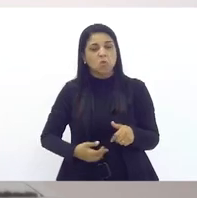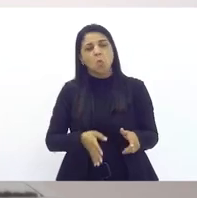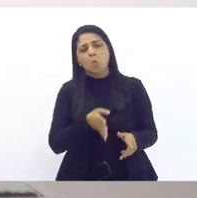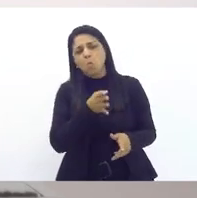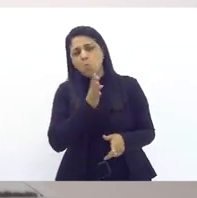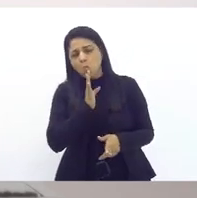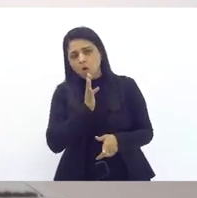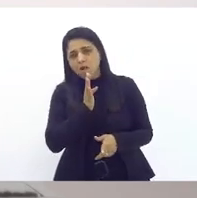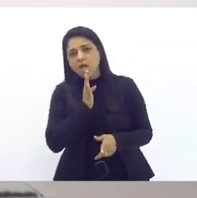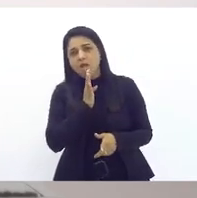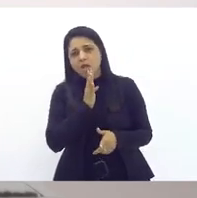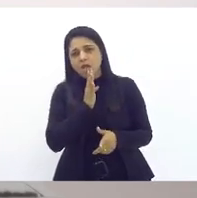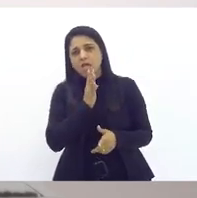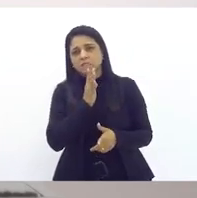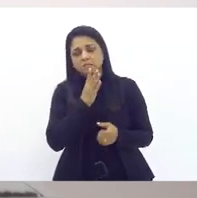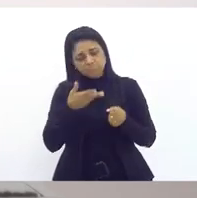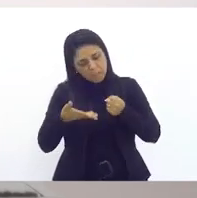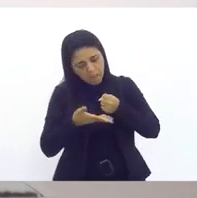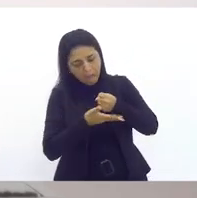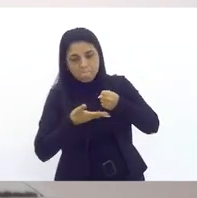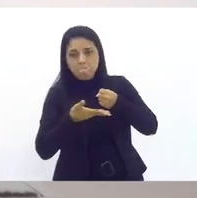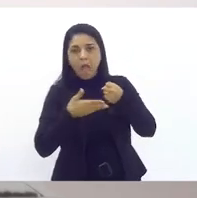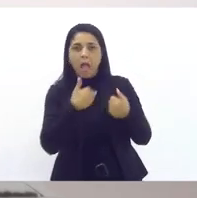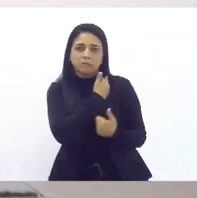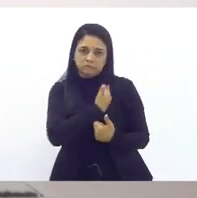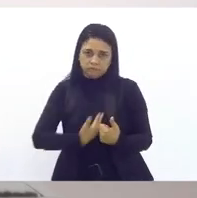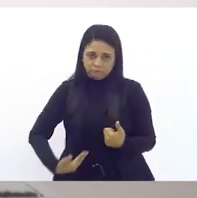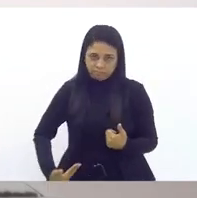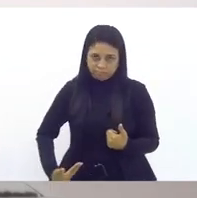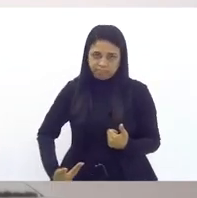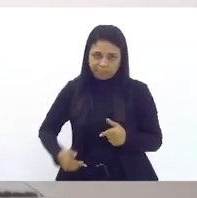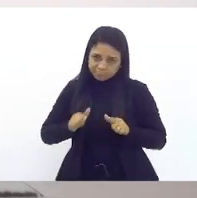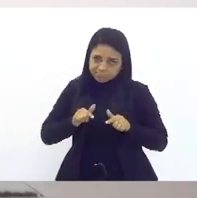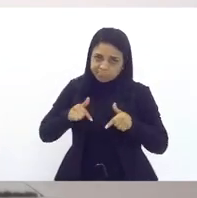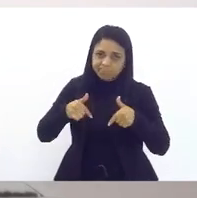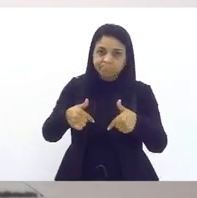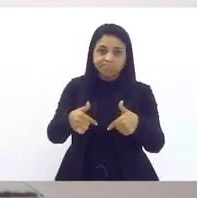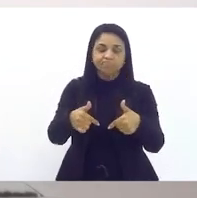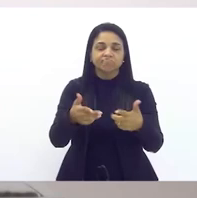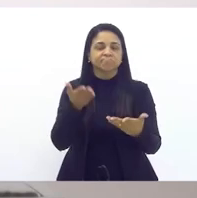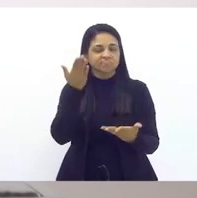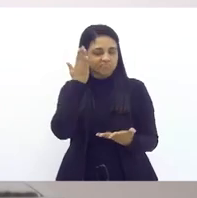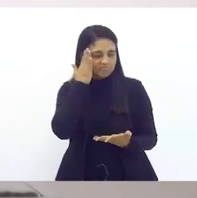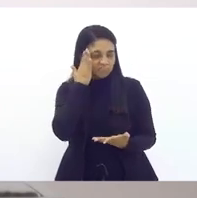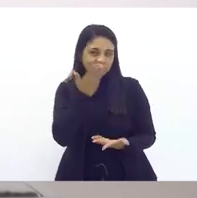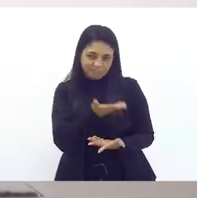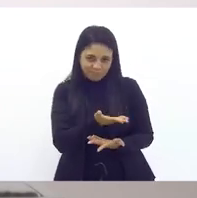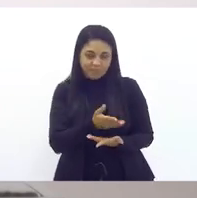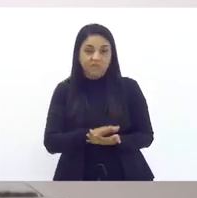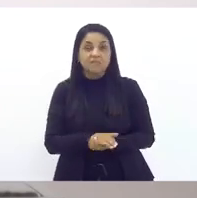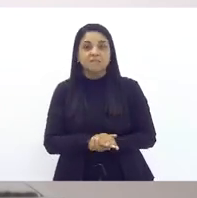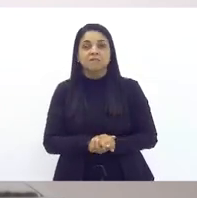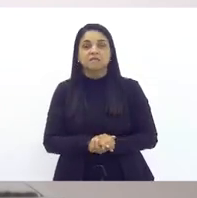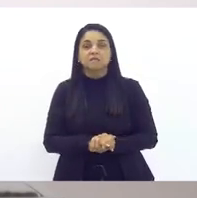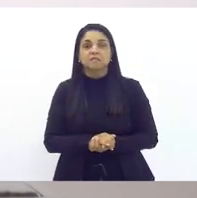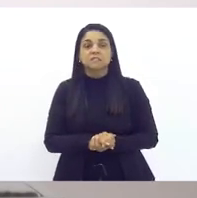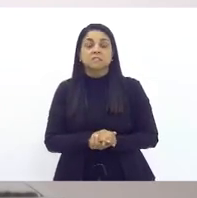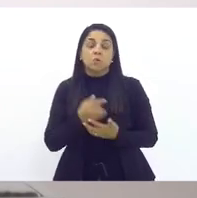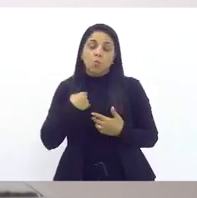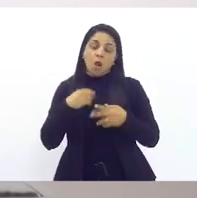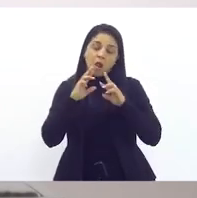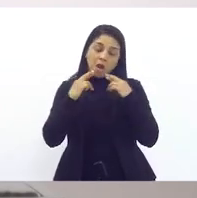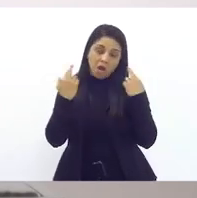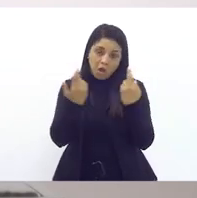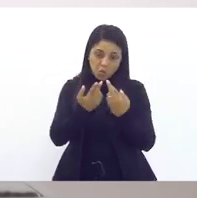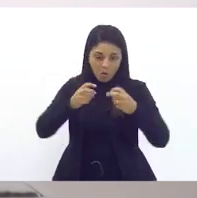conhece os fundamentos do funcionalismo e a essencialidade do mesmo. Então, eu acho que essa mesa seria